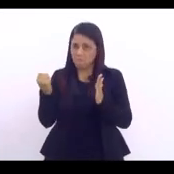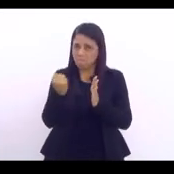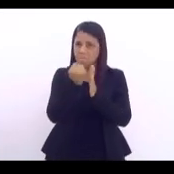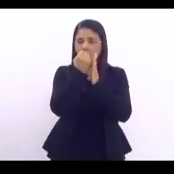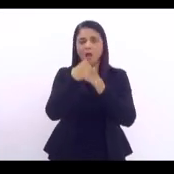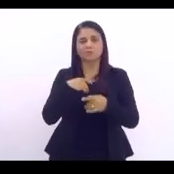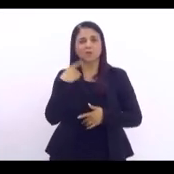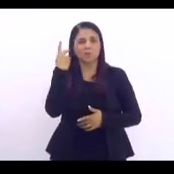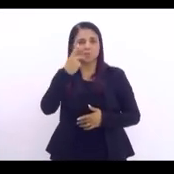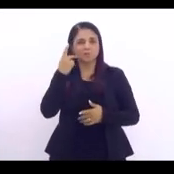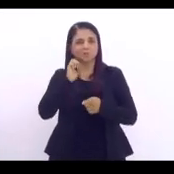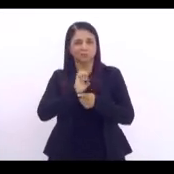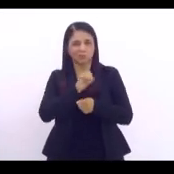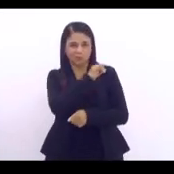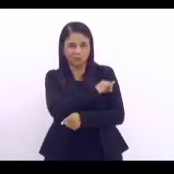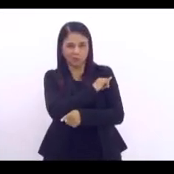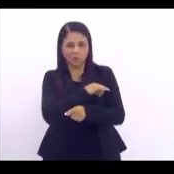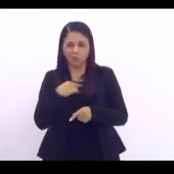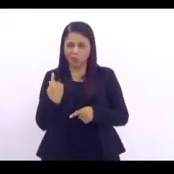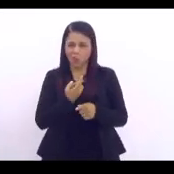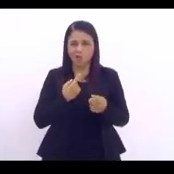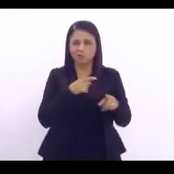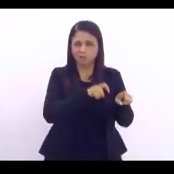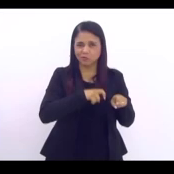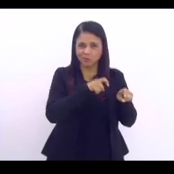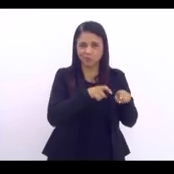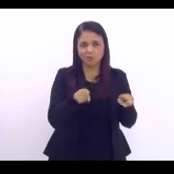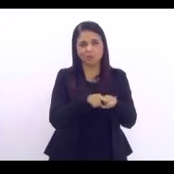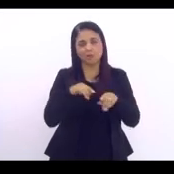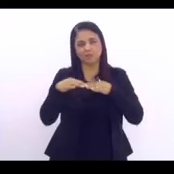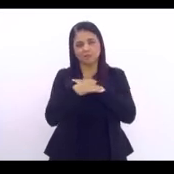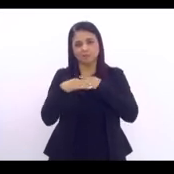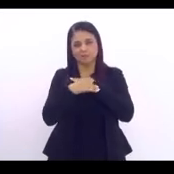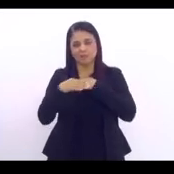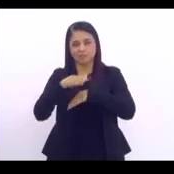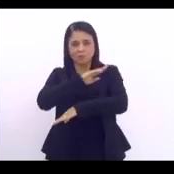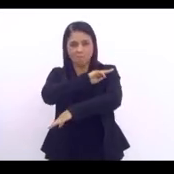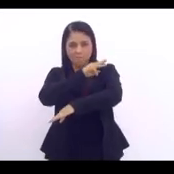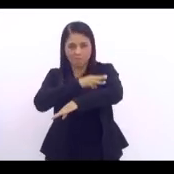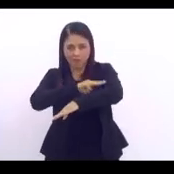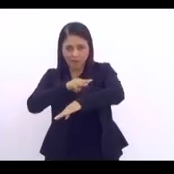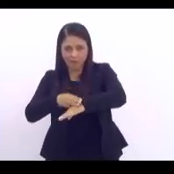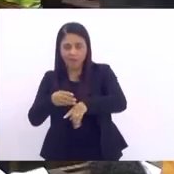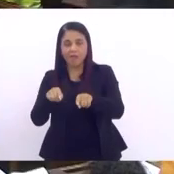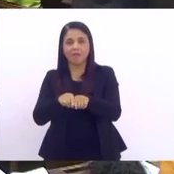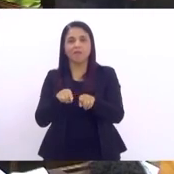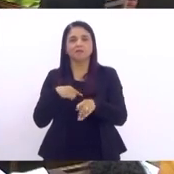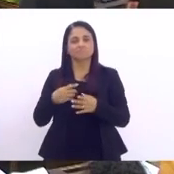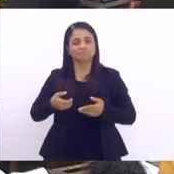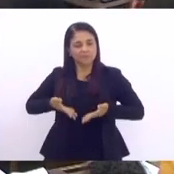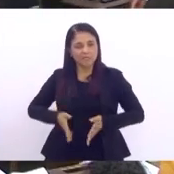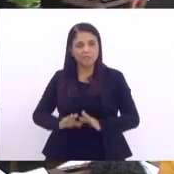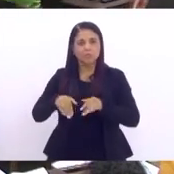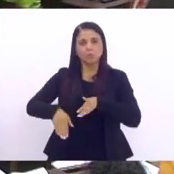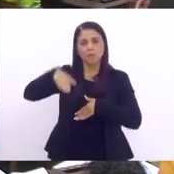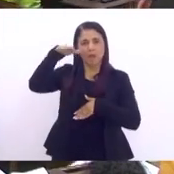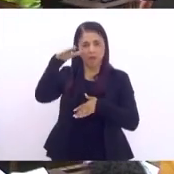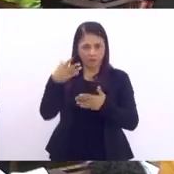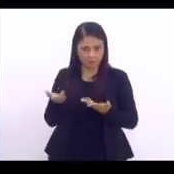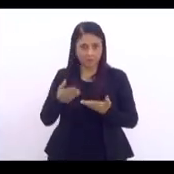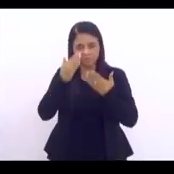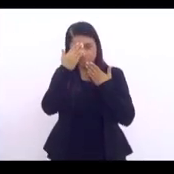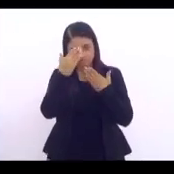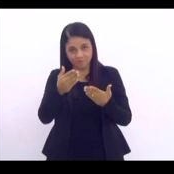do interior e na cidade de Macaé, aonde ele foi nascido e criado. Muito obrigado. E um feliz Natal e